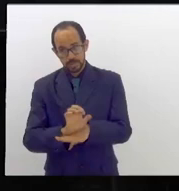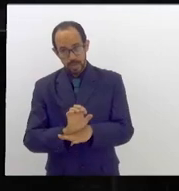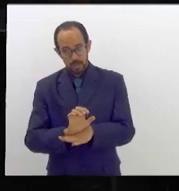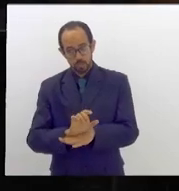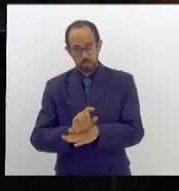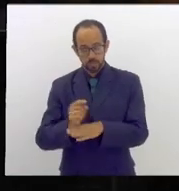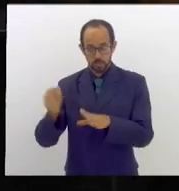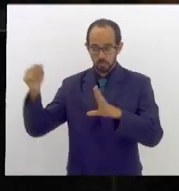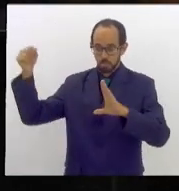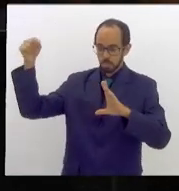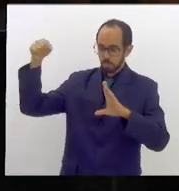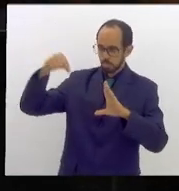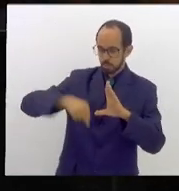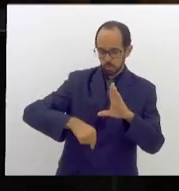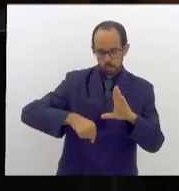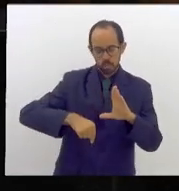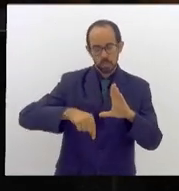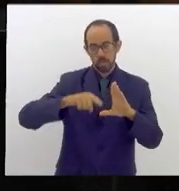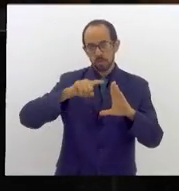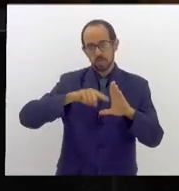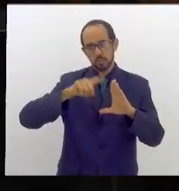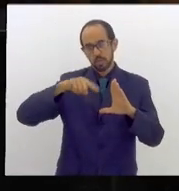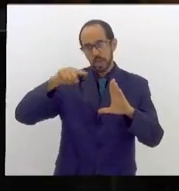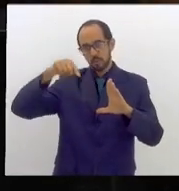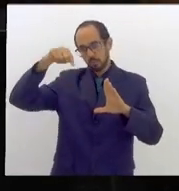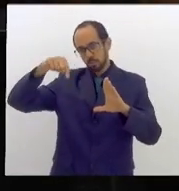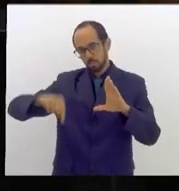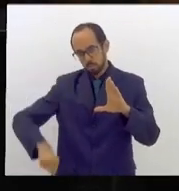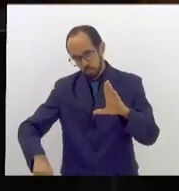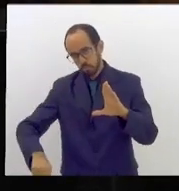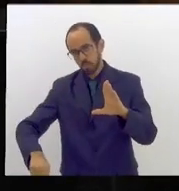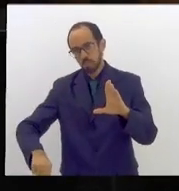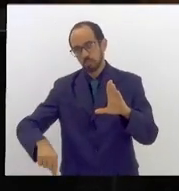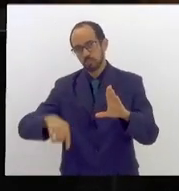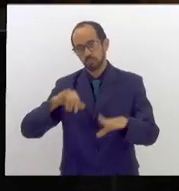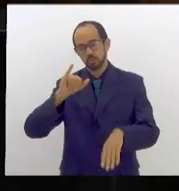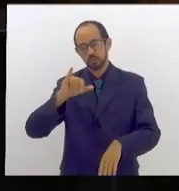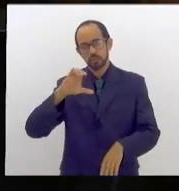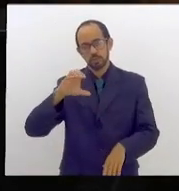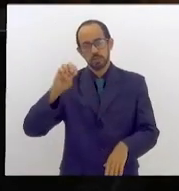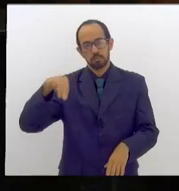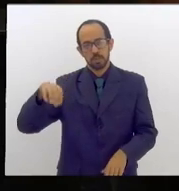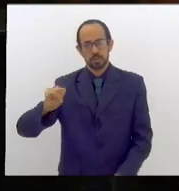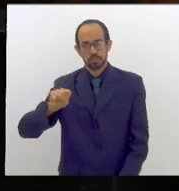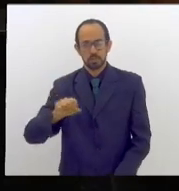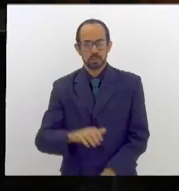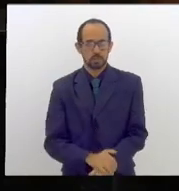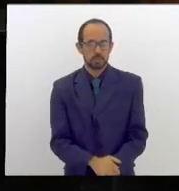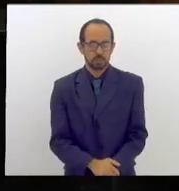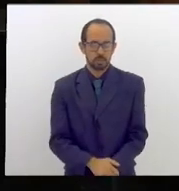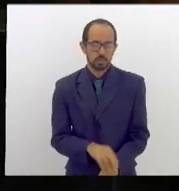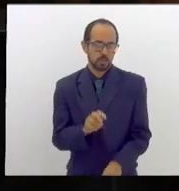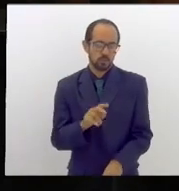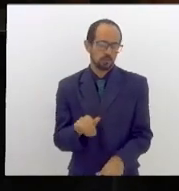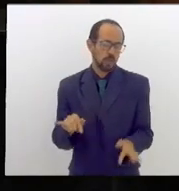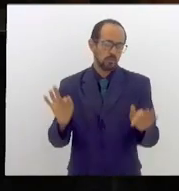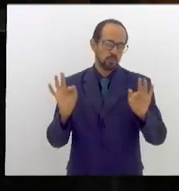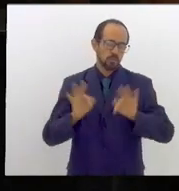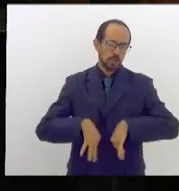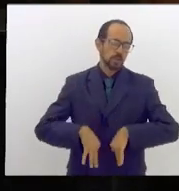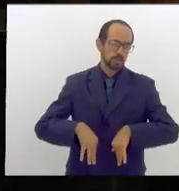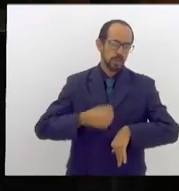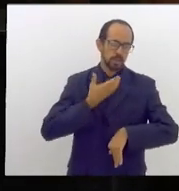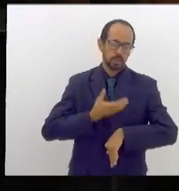um declínio de receita de ICMS que vai chegar no final do